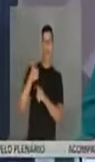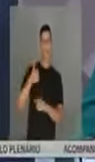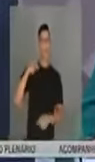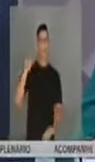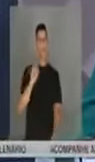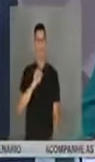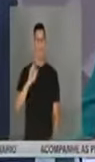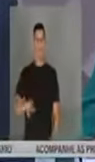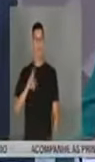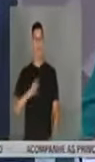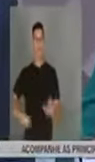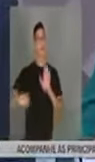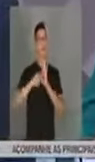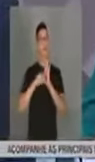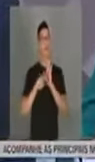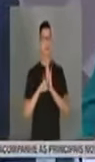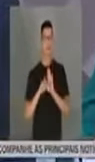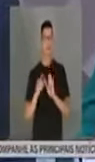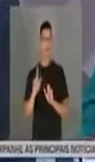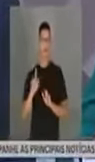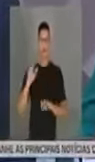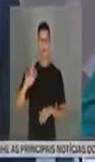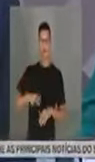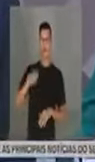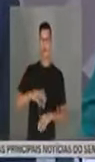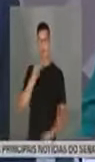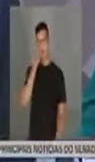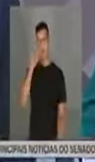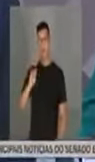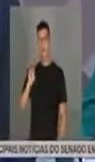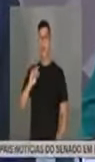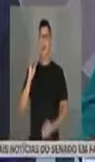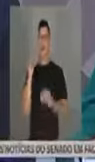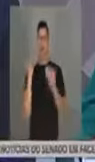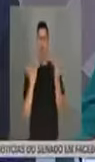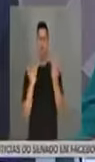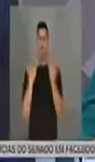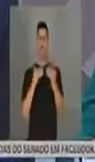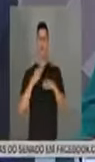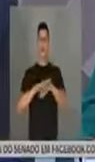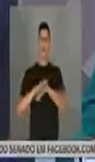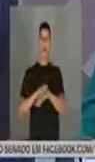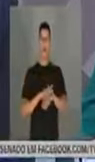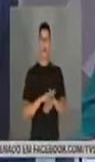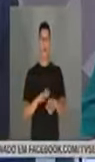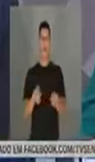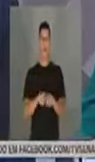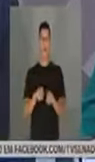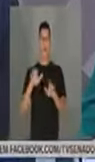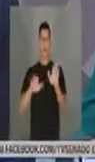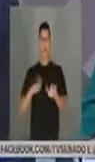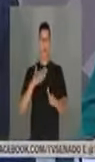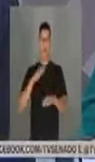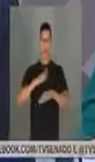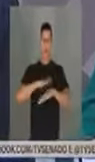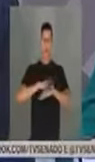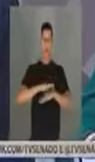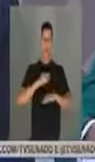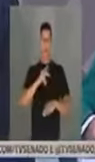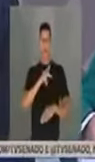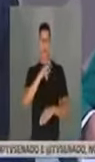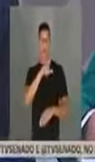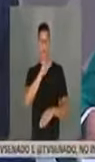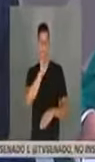Eu não sou negacionista. Nunca neguei ou duvidei da doença. Tanto que as minhas ações